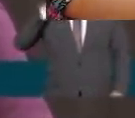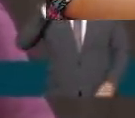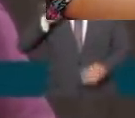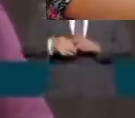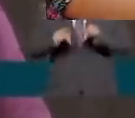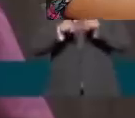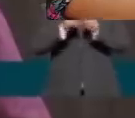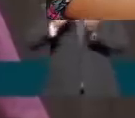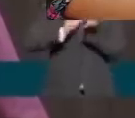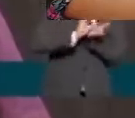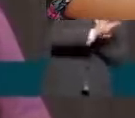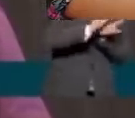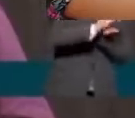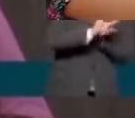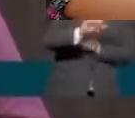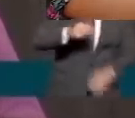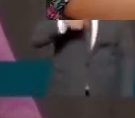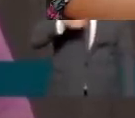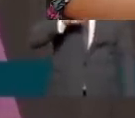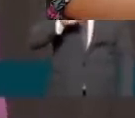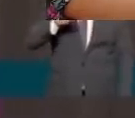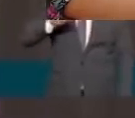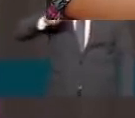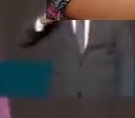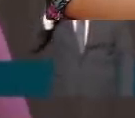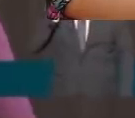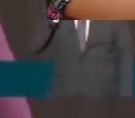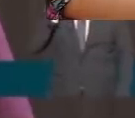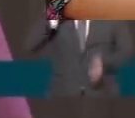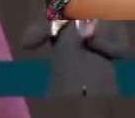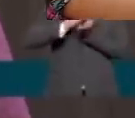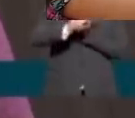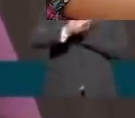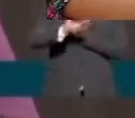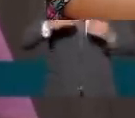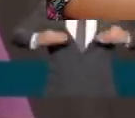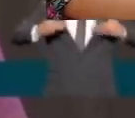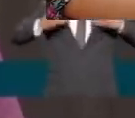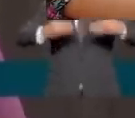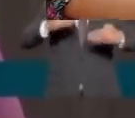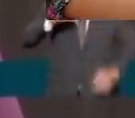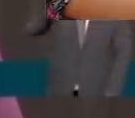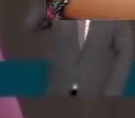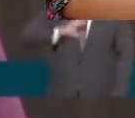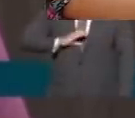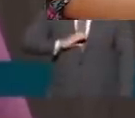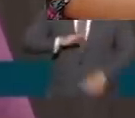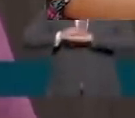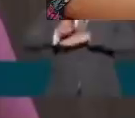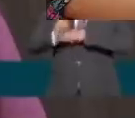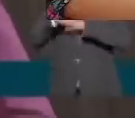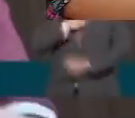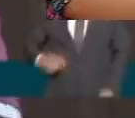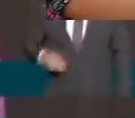Também destinamos em recursos extraordinários 700 milhões para o Ministério da Cidadania, do próprio João Roma.